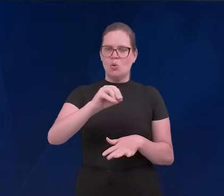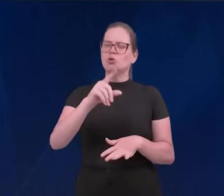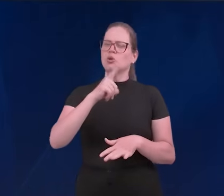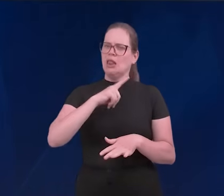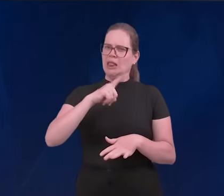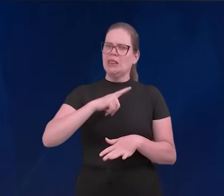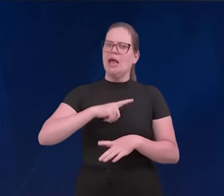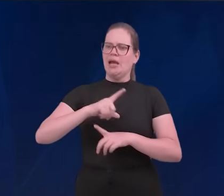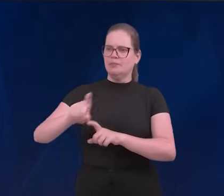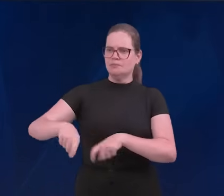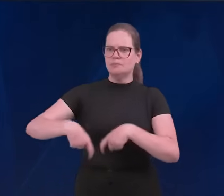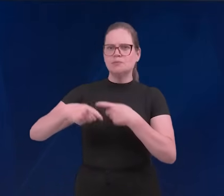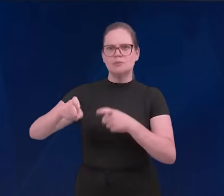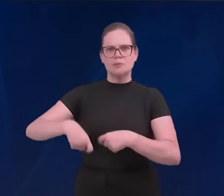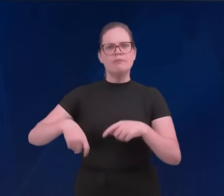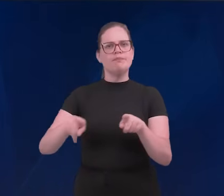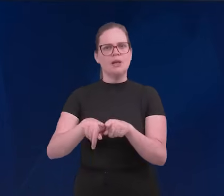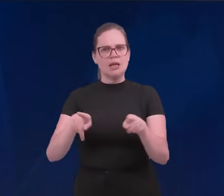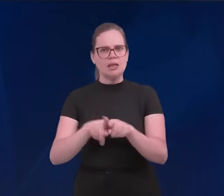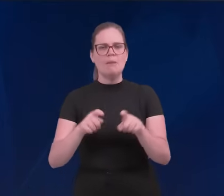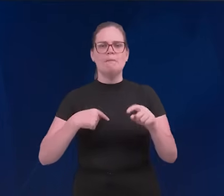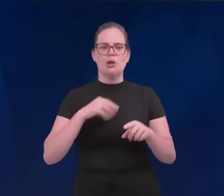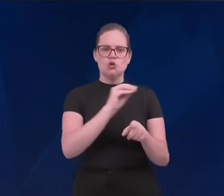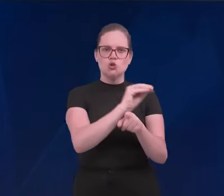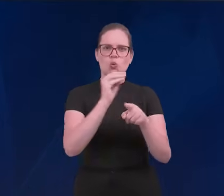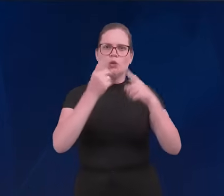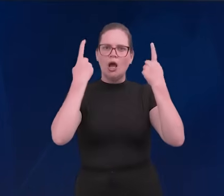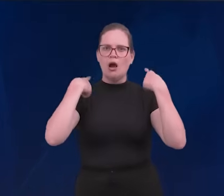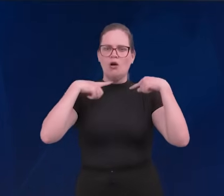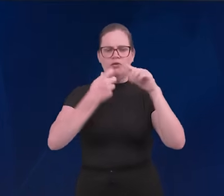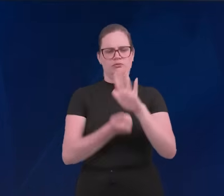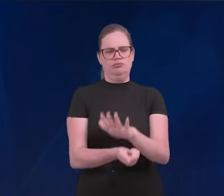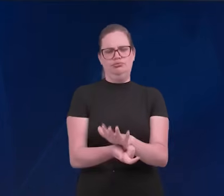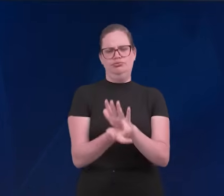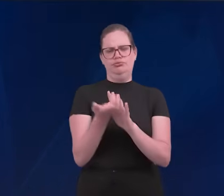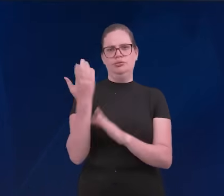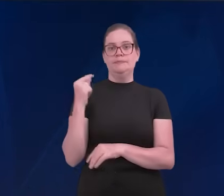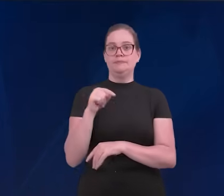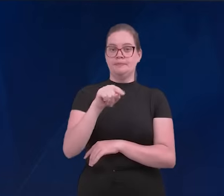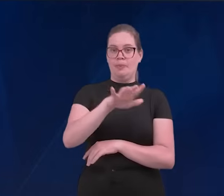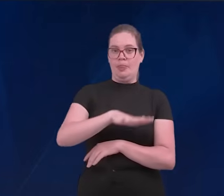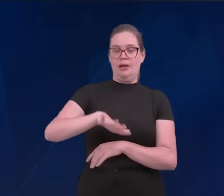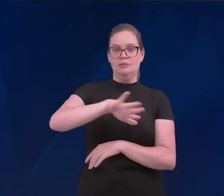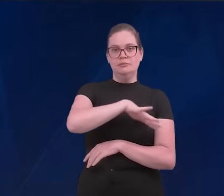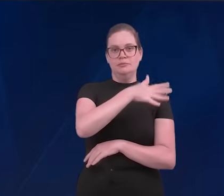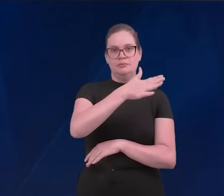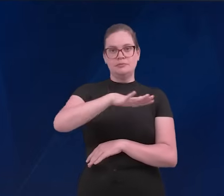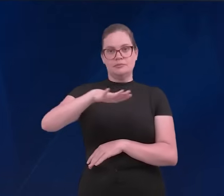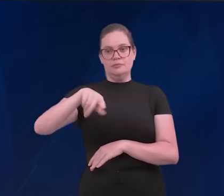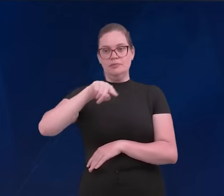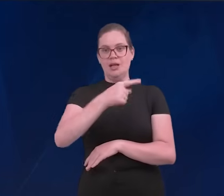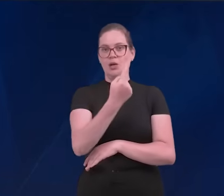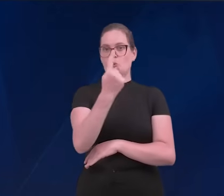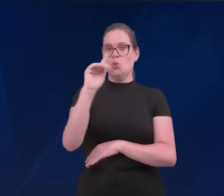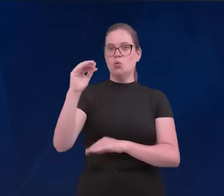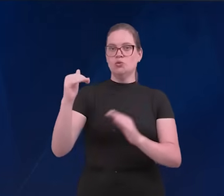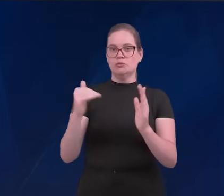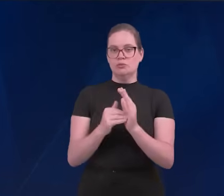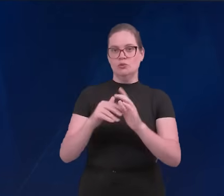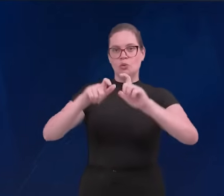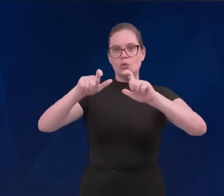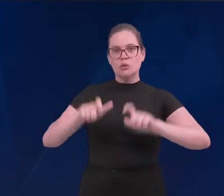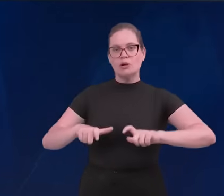e criação de ovelhas. Nessas campinas estava agora o último ponto